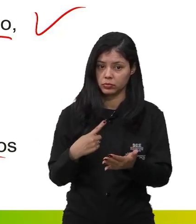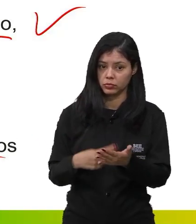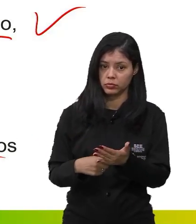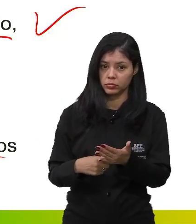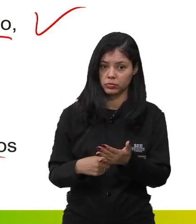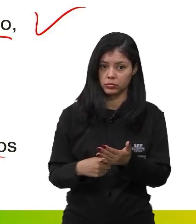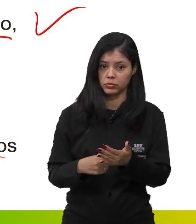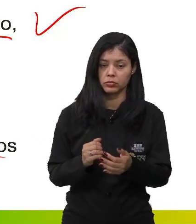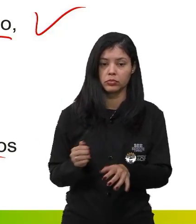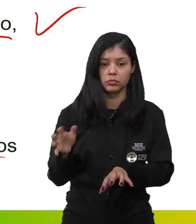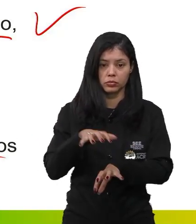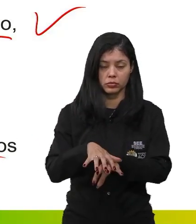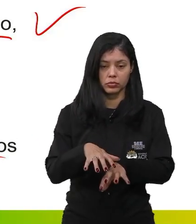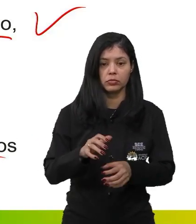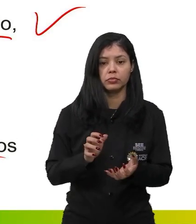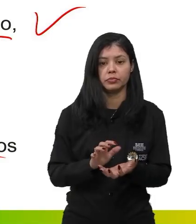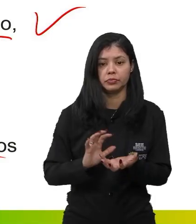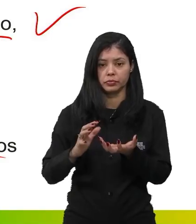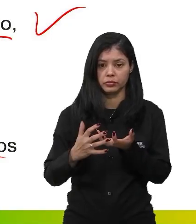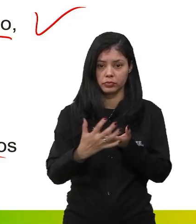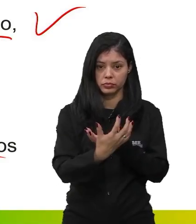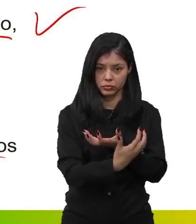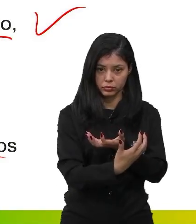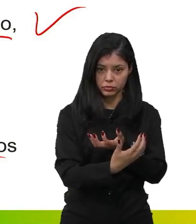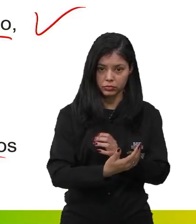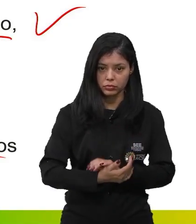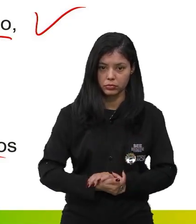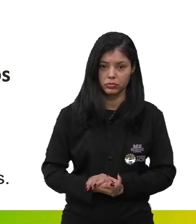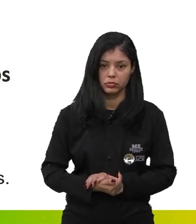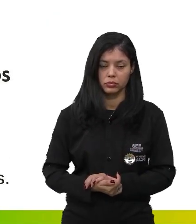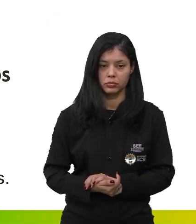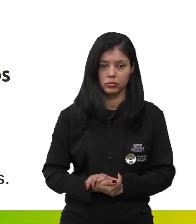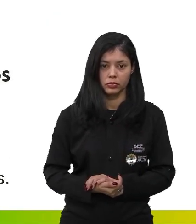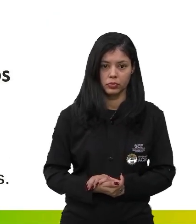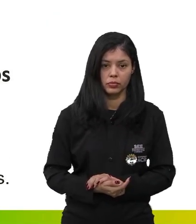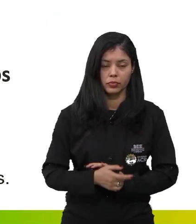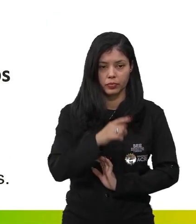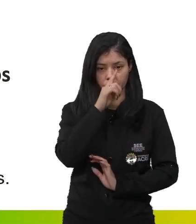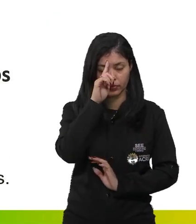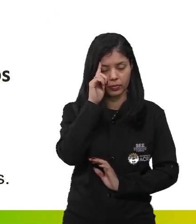redefiniriam limites das colônias no continente.